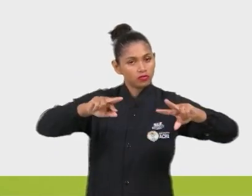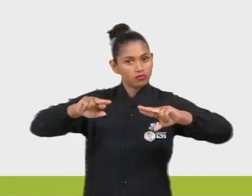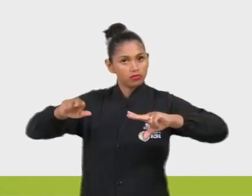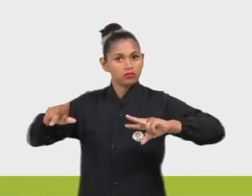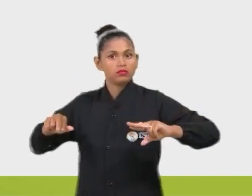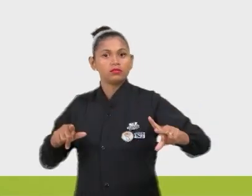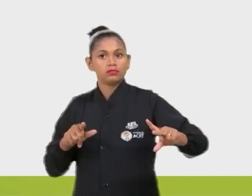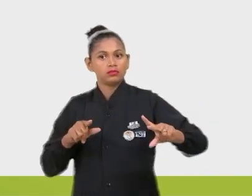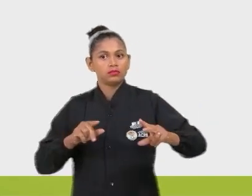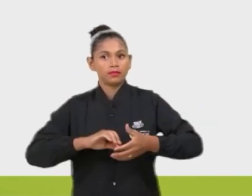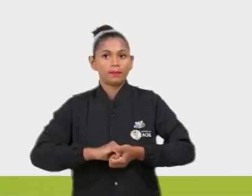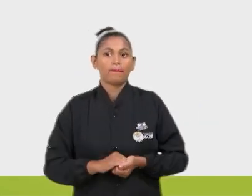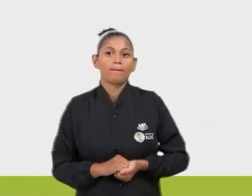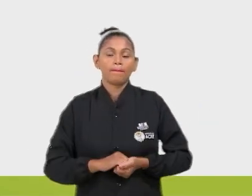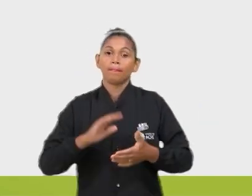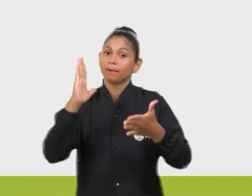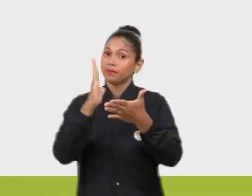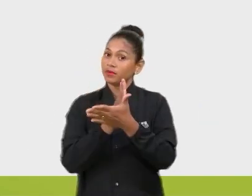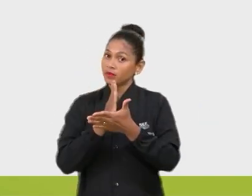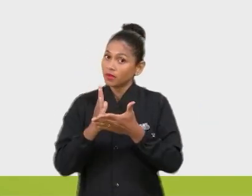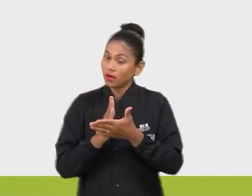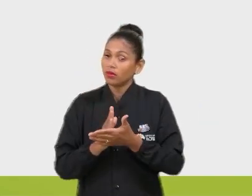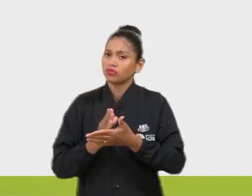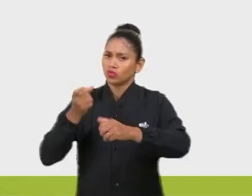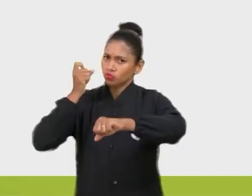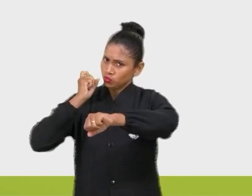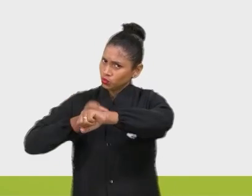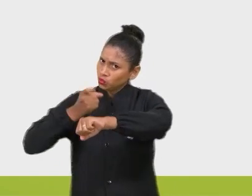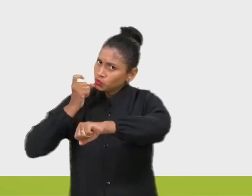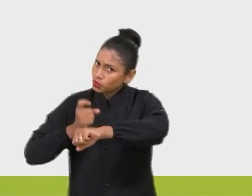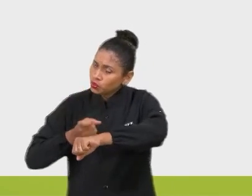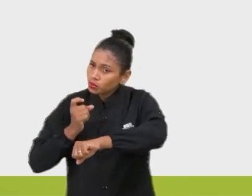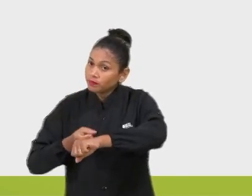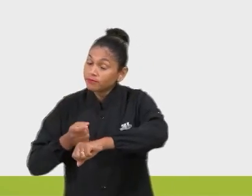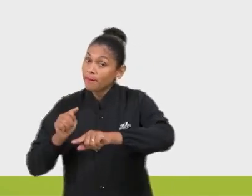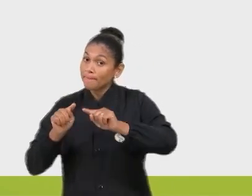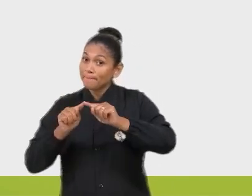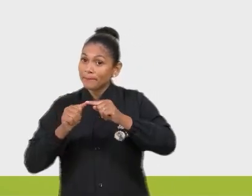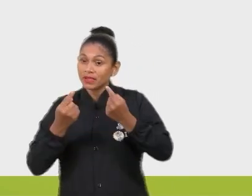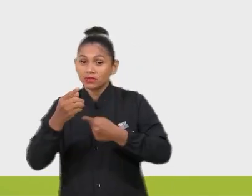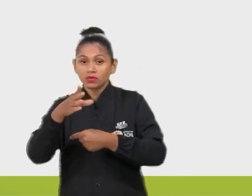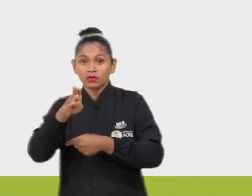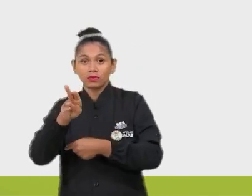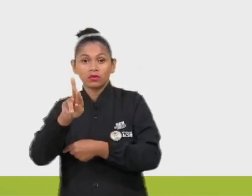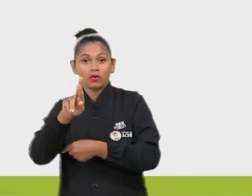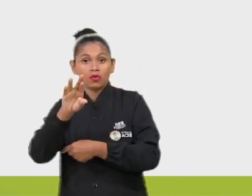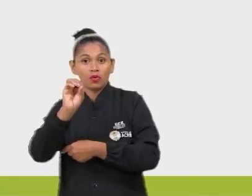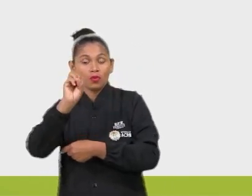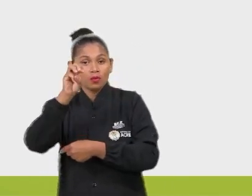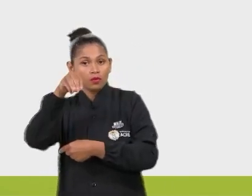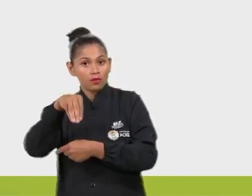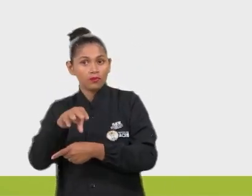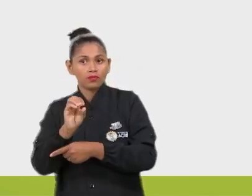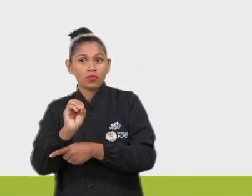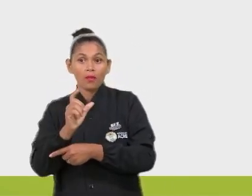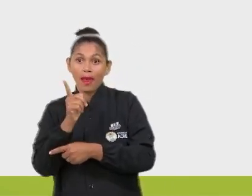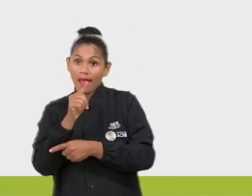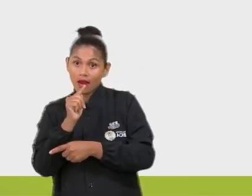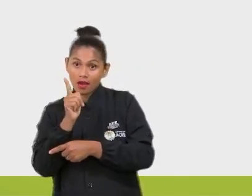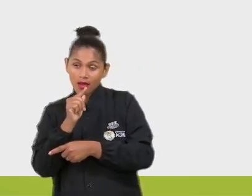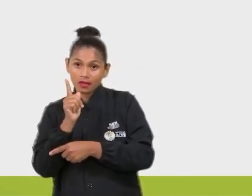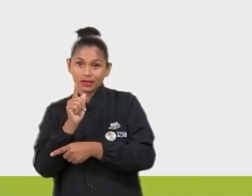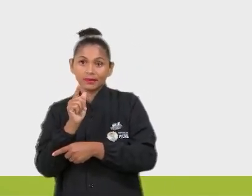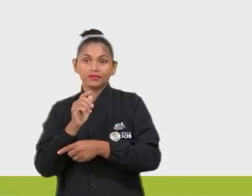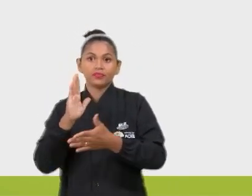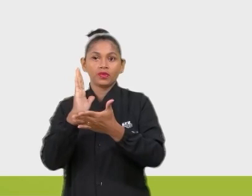metais. Alguns são sólidos, porém o bromo ele vai ser líquido. Alguns, como o